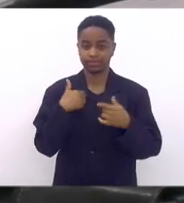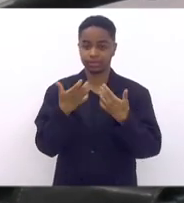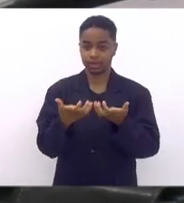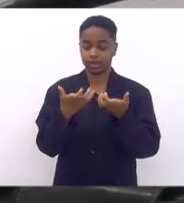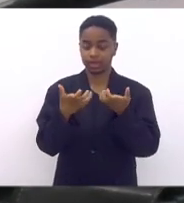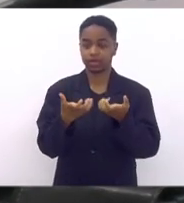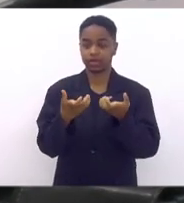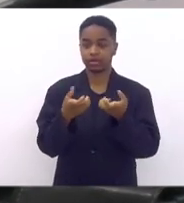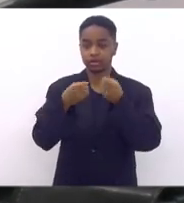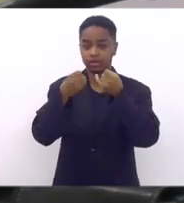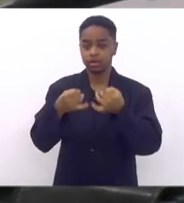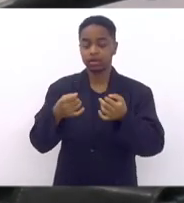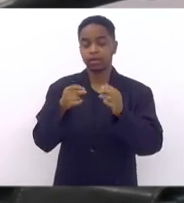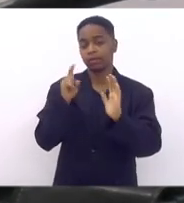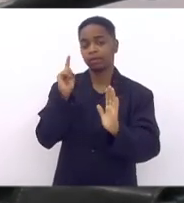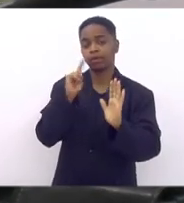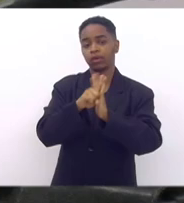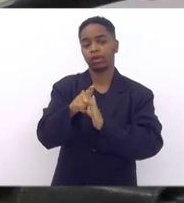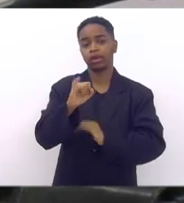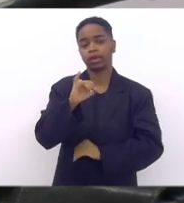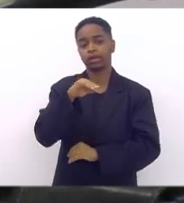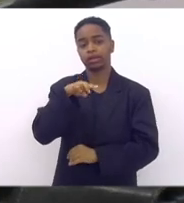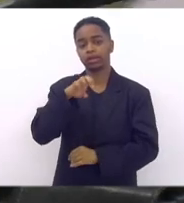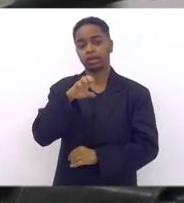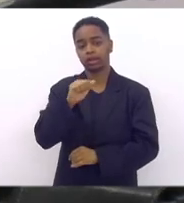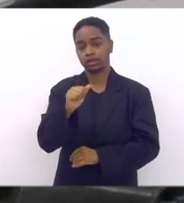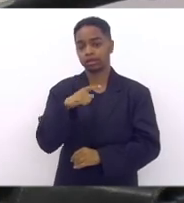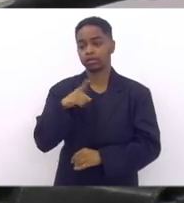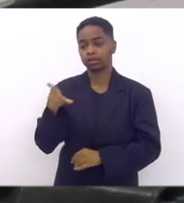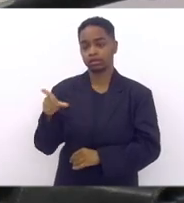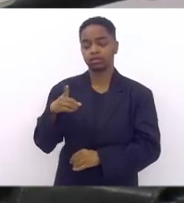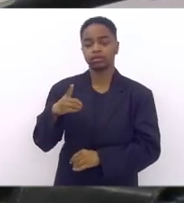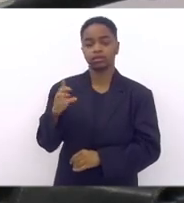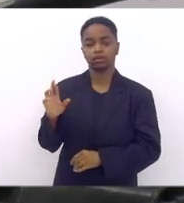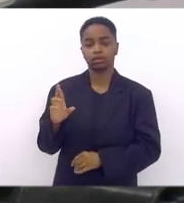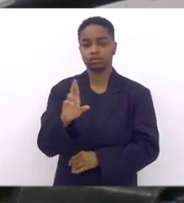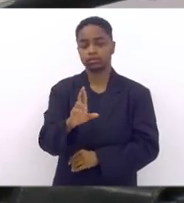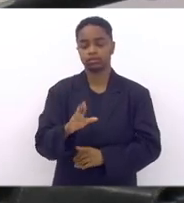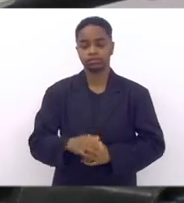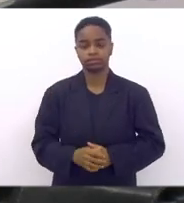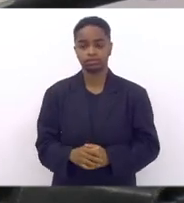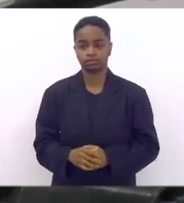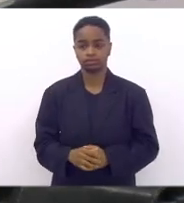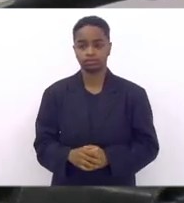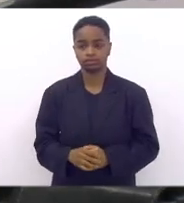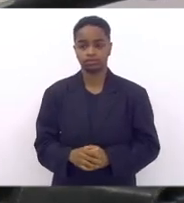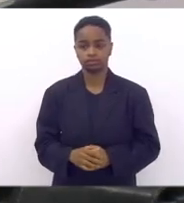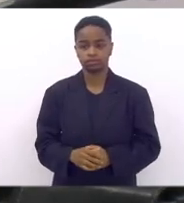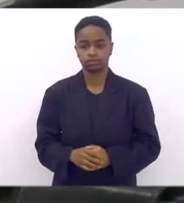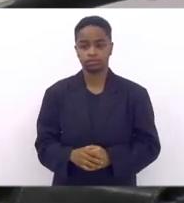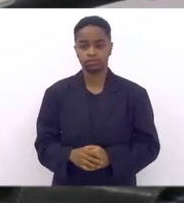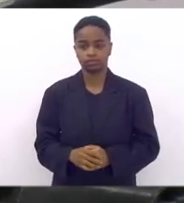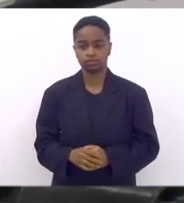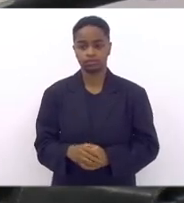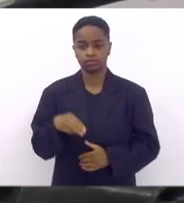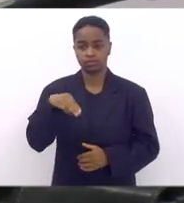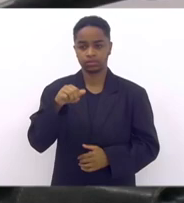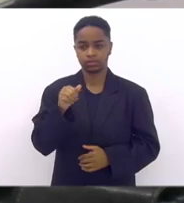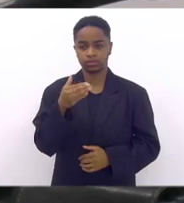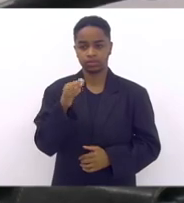nossos questionamentos ao inia aí que entra o representando inia que na vez passada não pode falar agora que fazer em breve vamos lá em março de